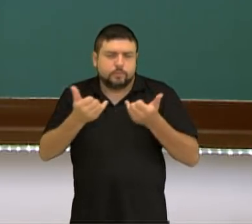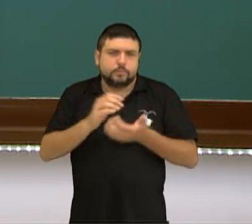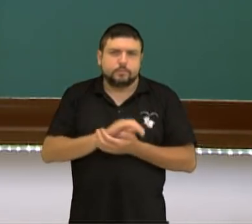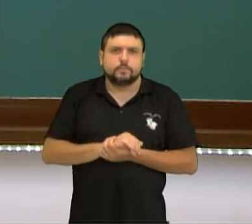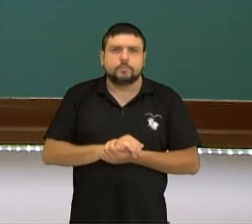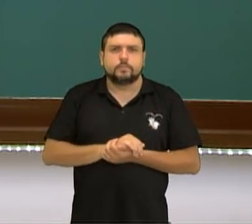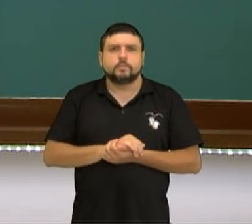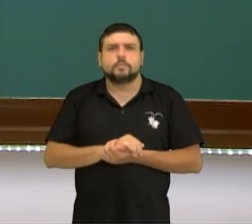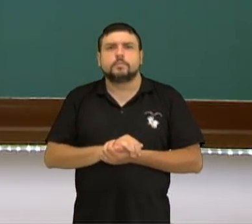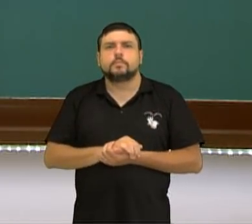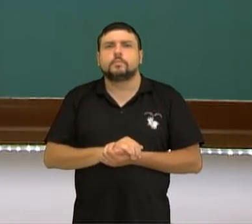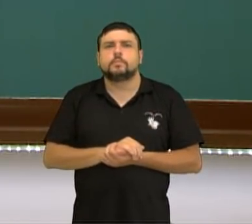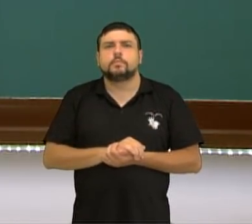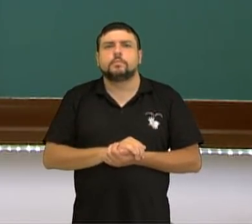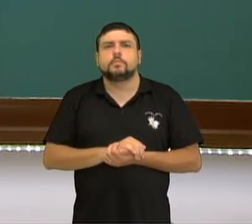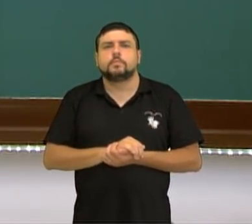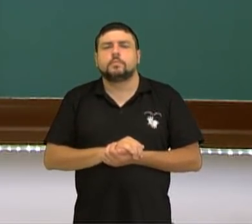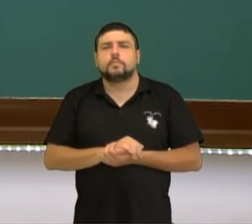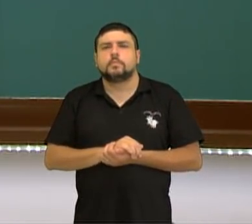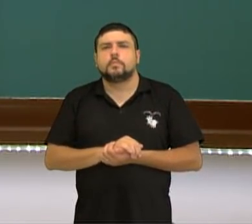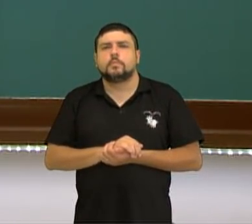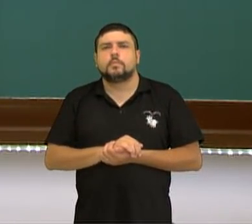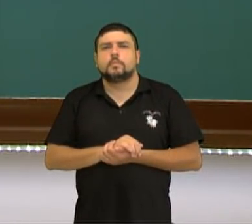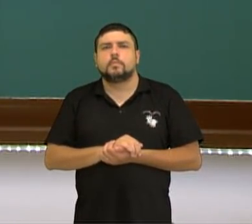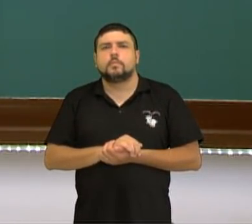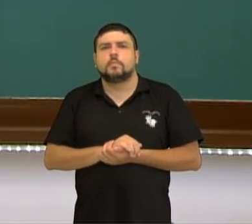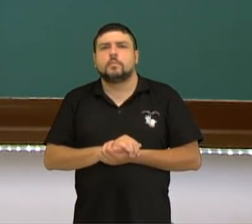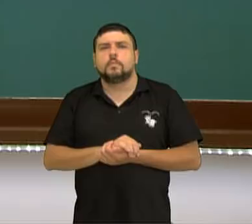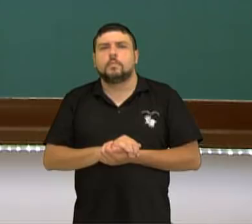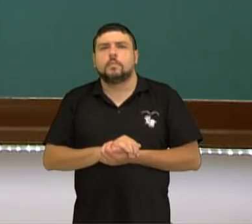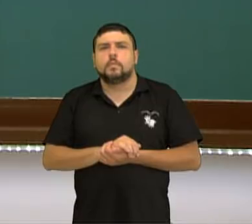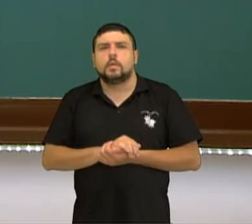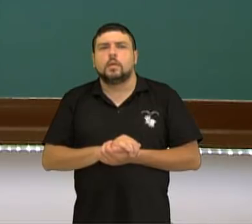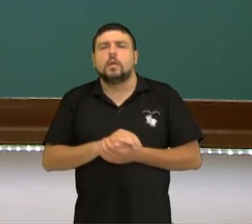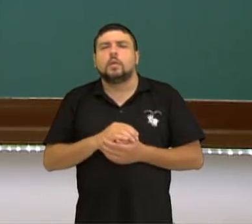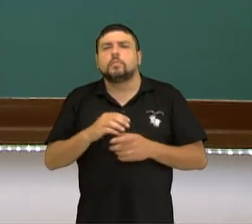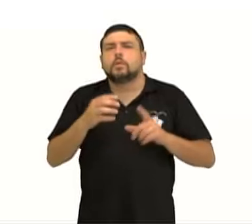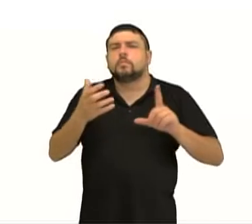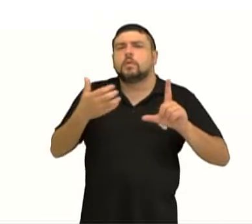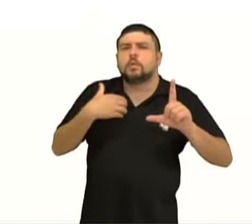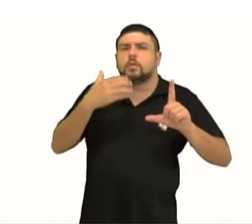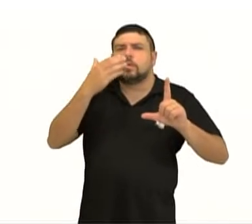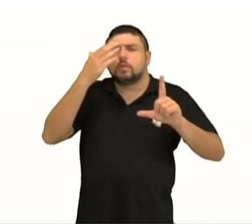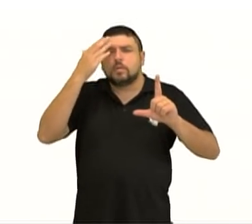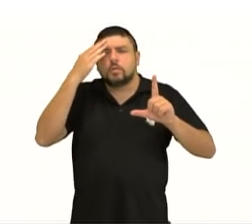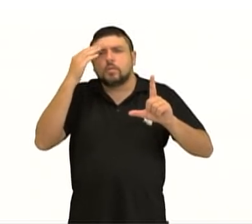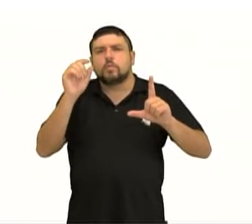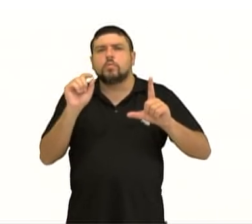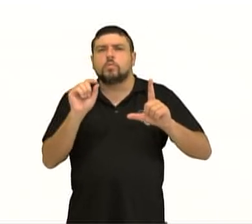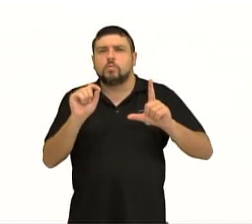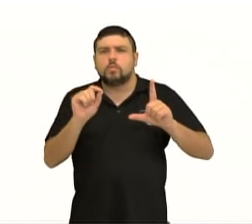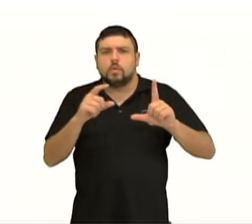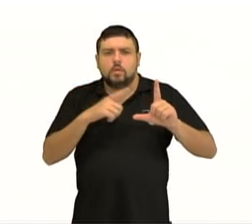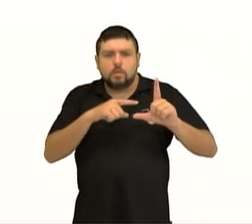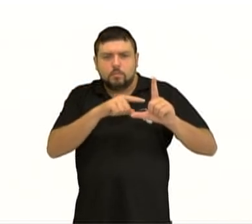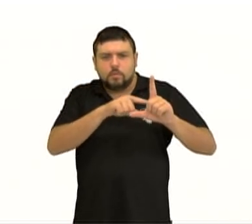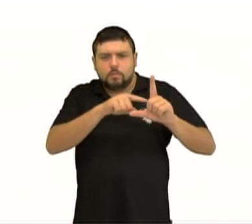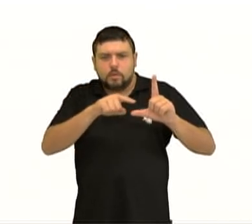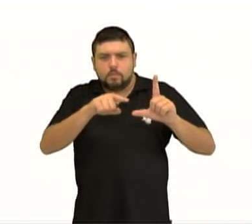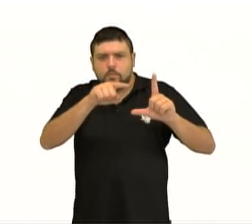numérica, tá bom? Determine os intervalos do domínio onde o gráfico tem uma